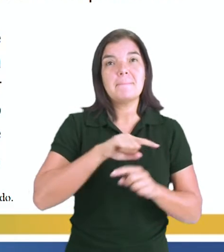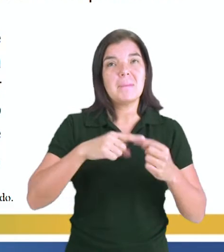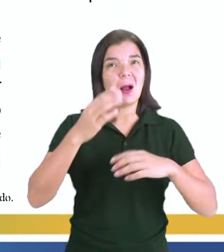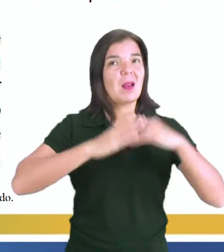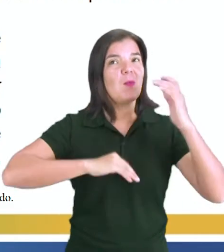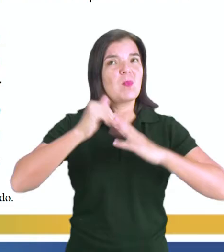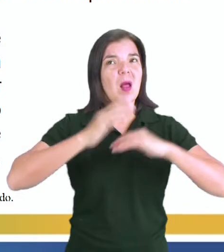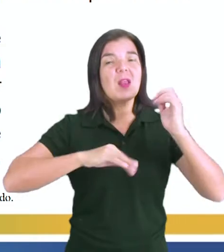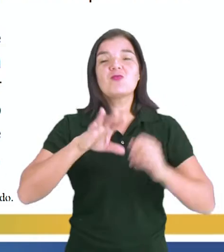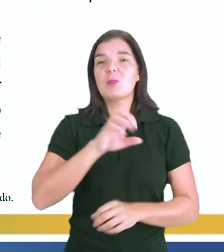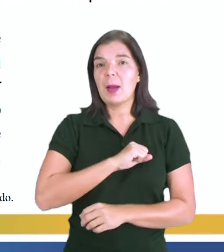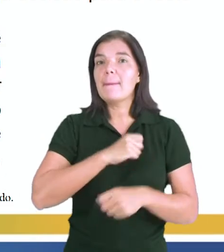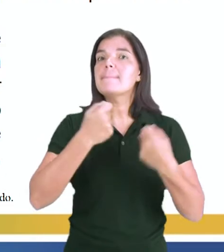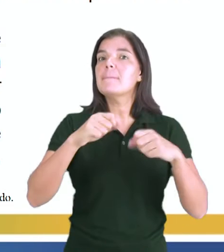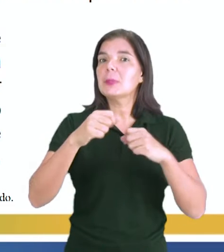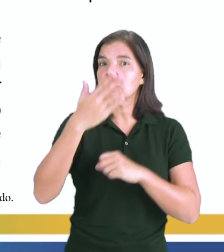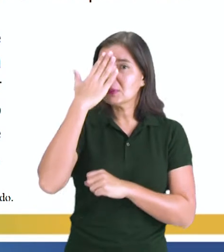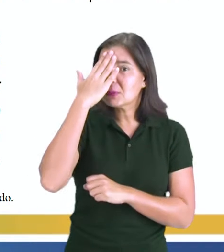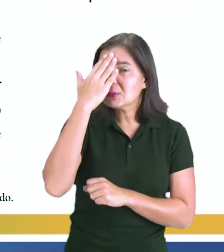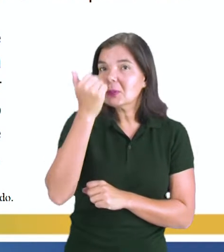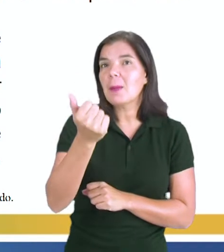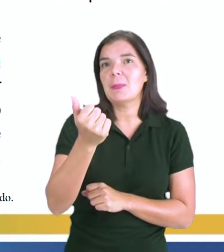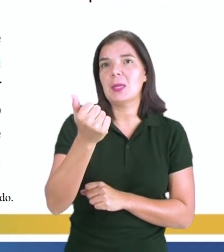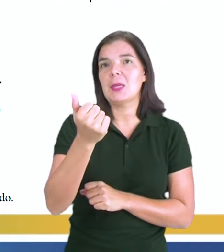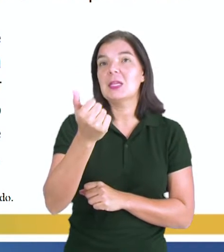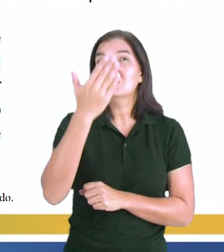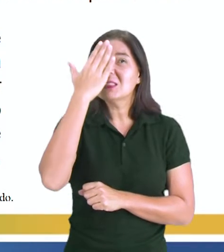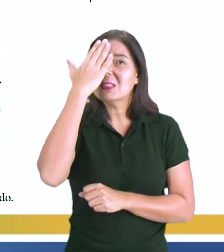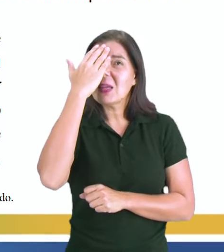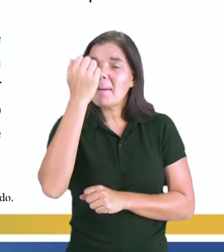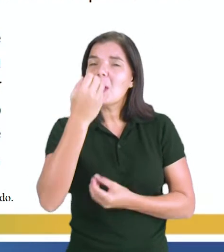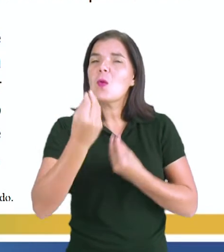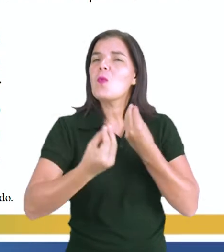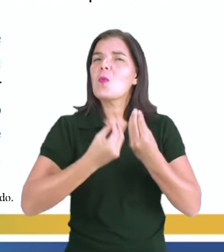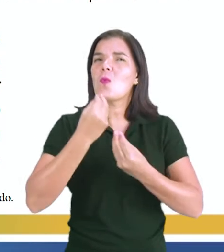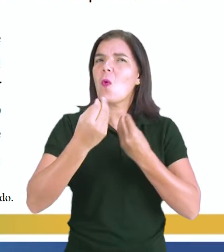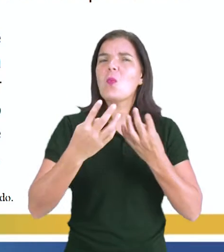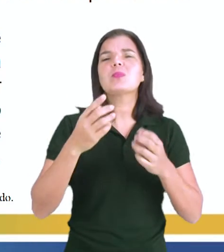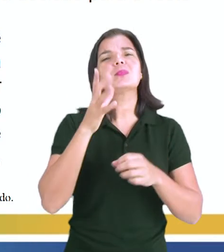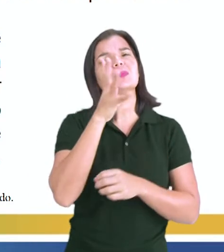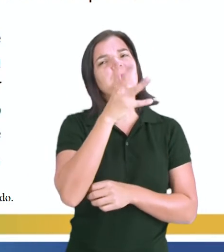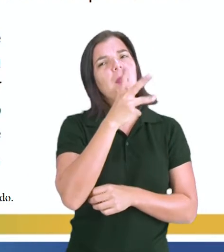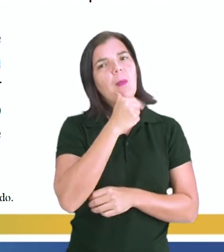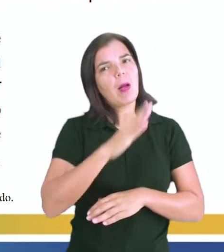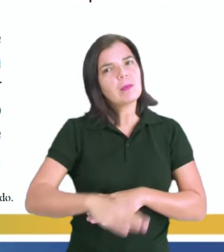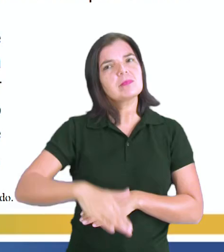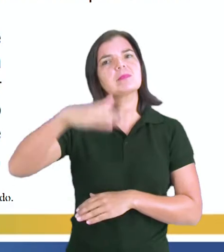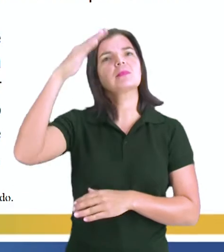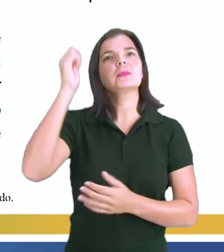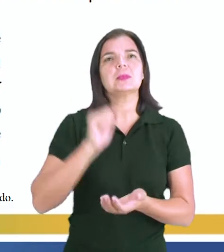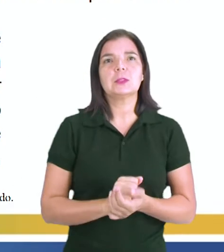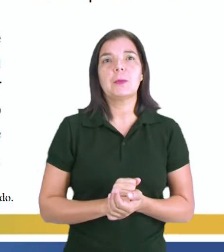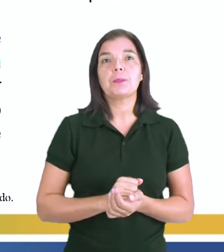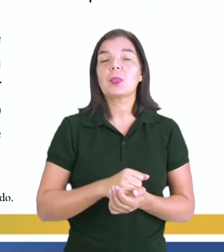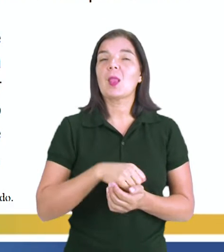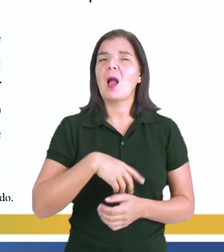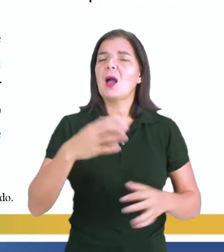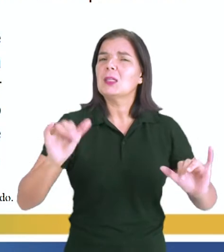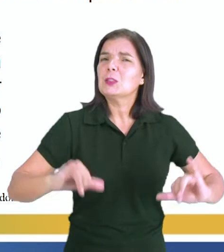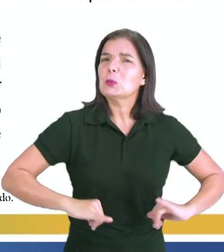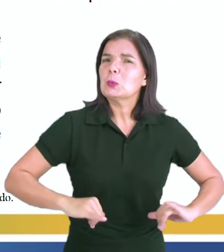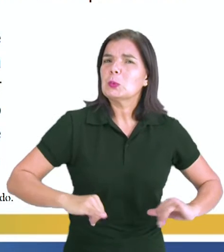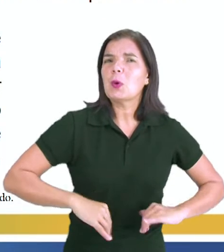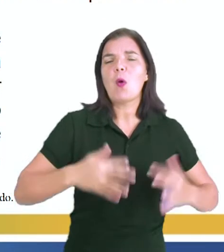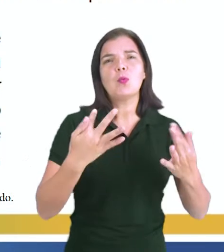na profissão, além de amar, tem de saber. E o saber leva tempo para crescer. A dor que os adolescentes